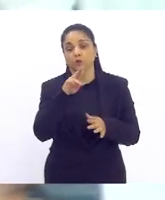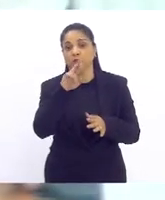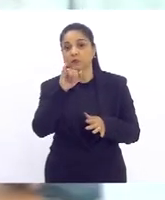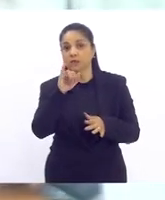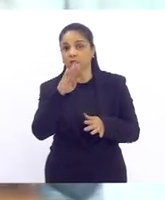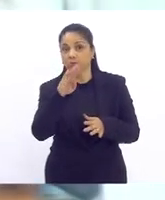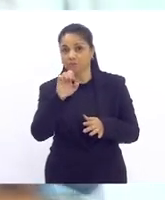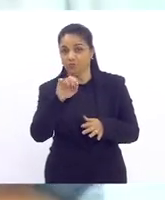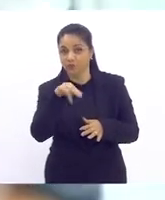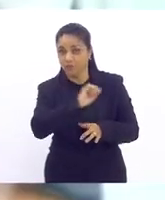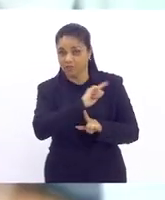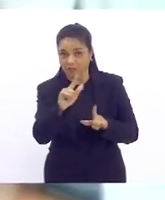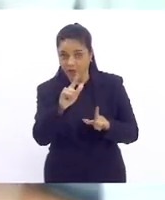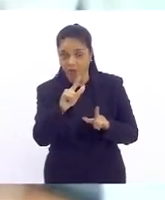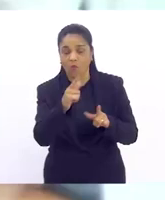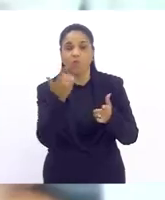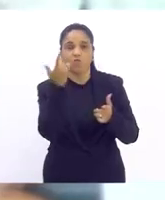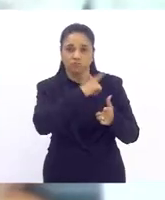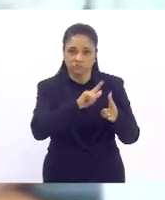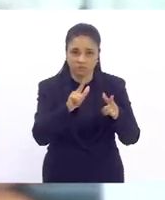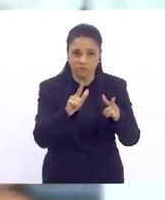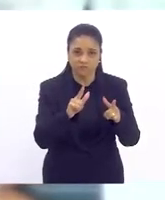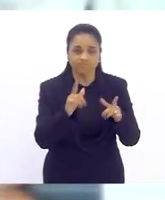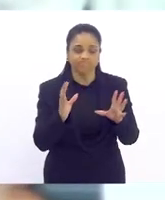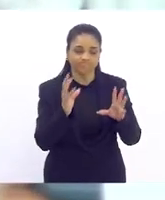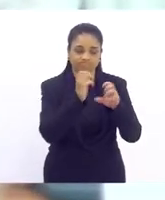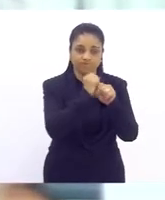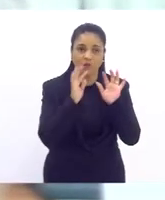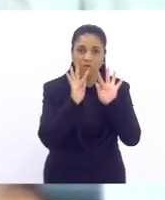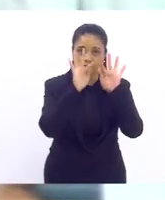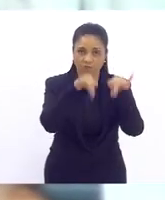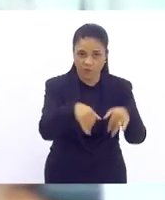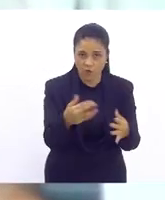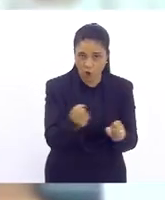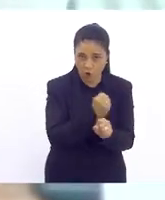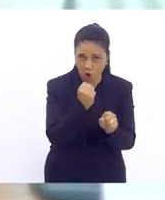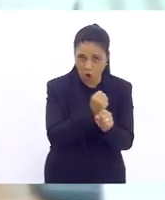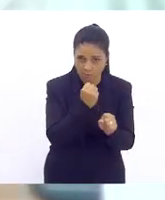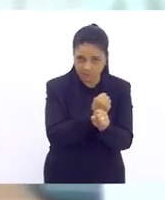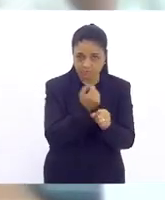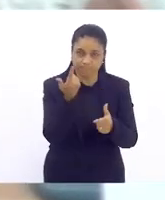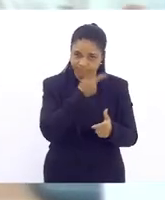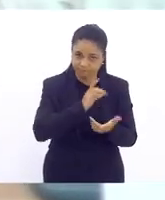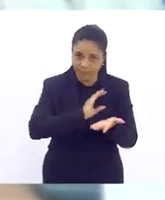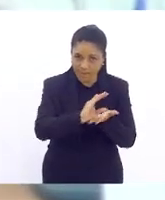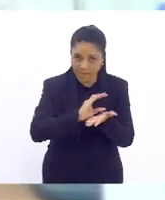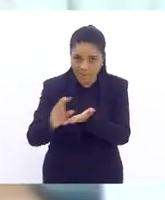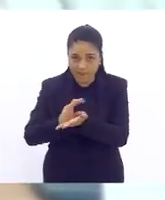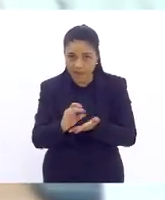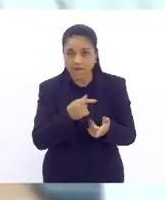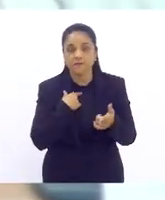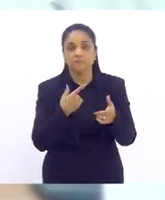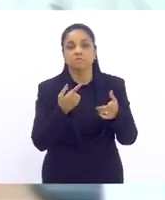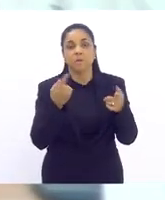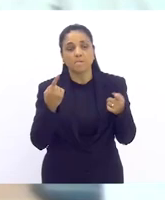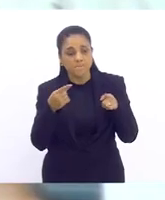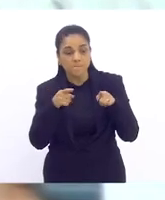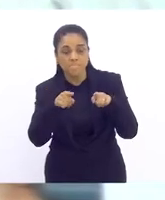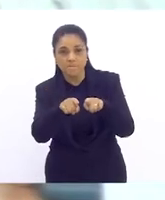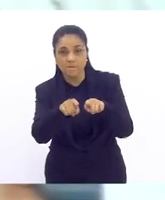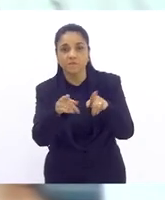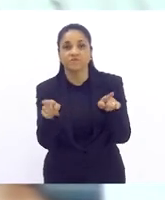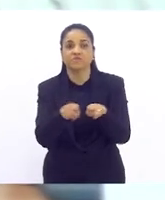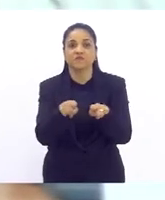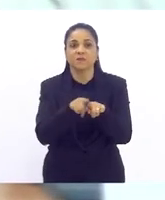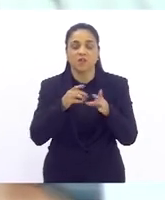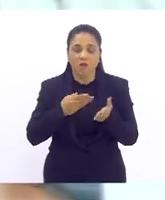justamente equacionar isso e conseguir o final da obra terminar a obra em paralelo a isso estamos também com